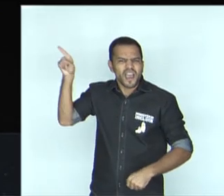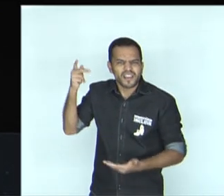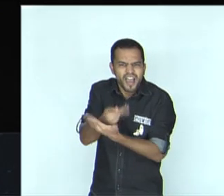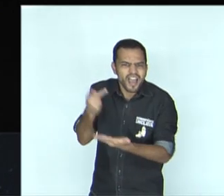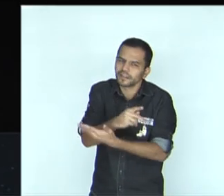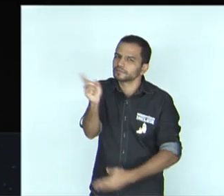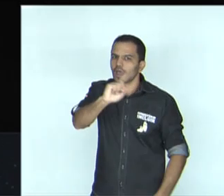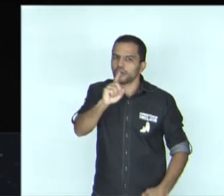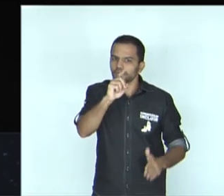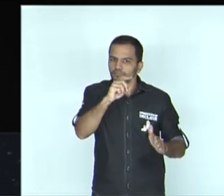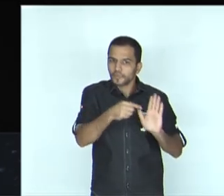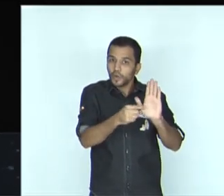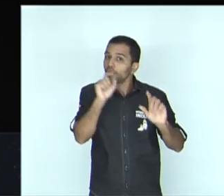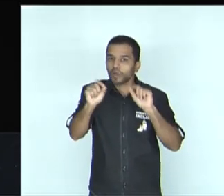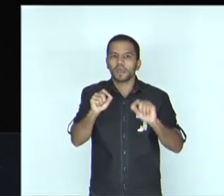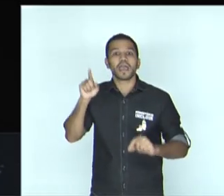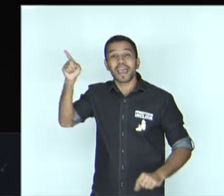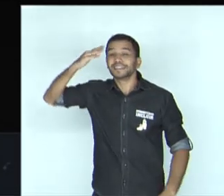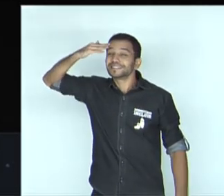Pai Celestial bem sabe.